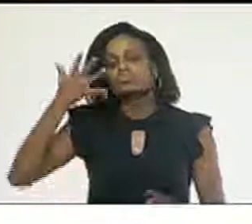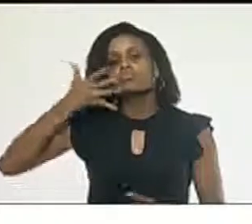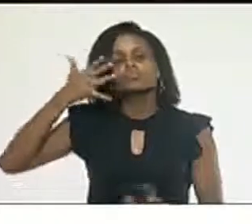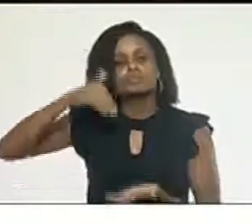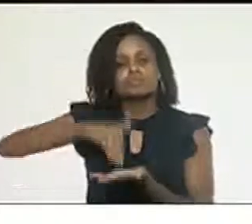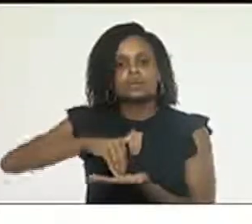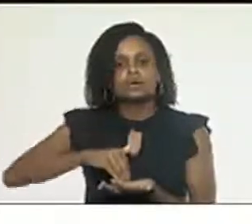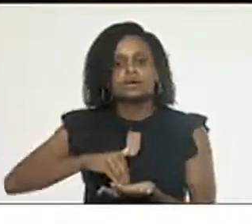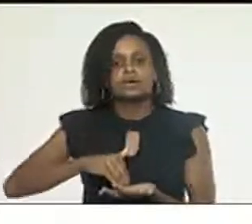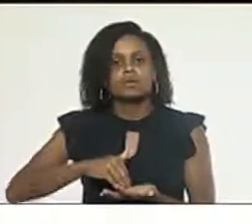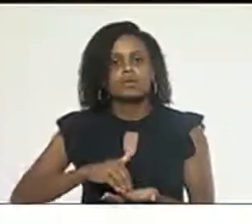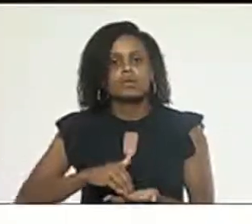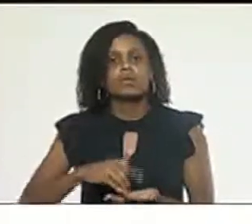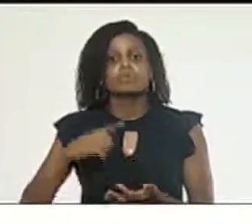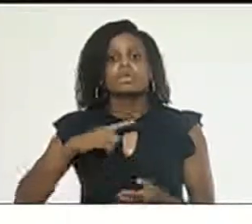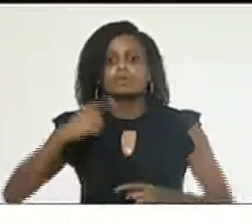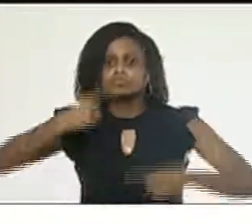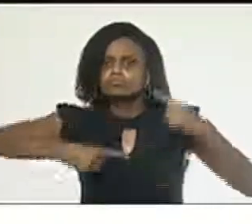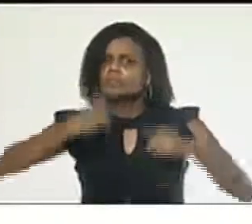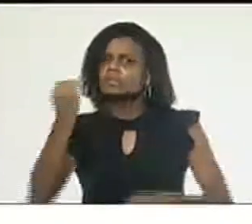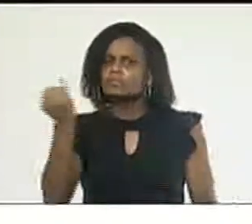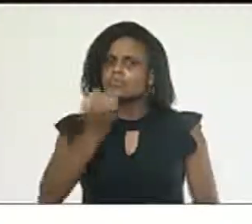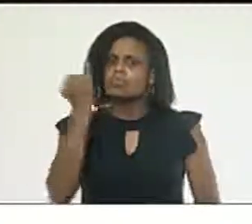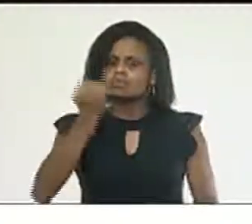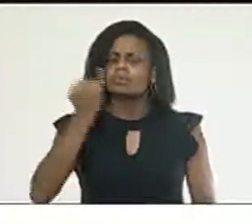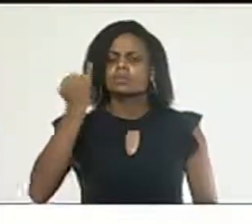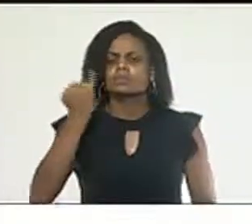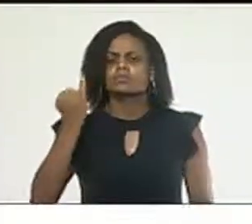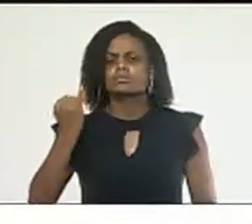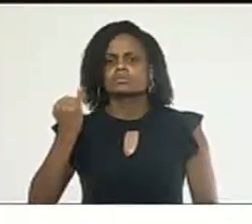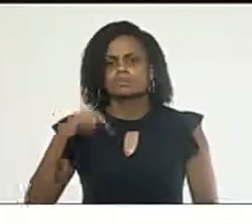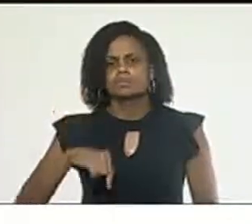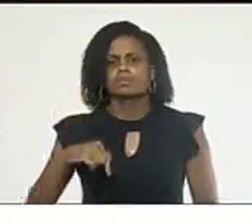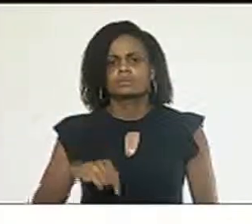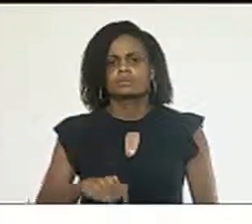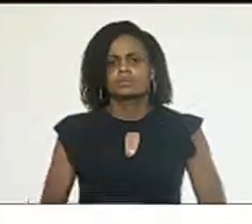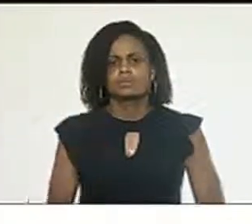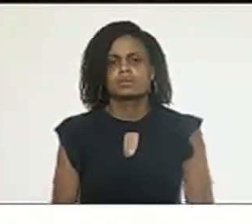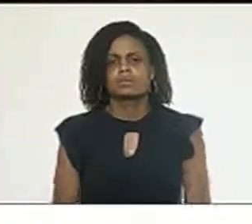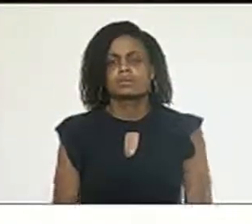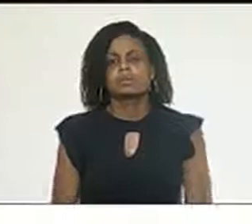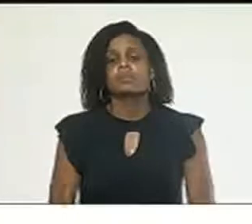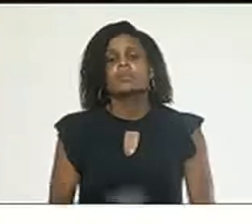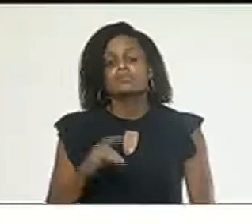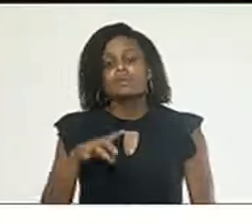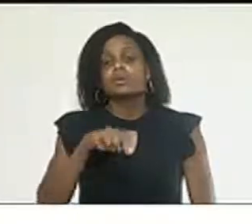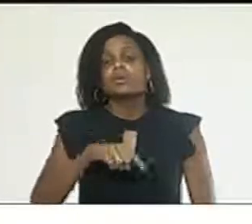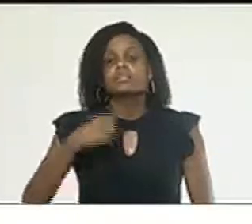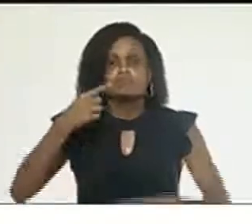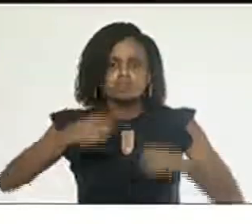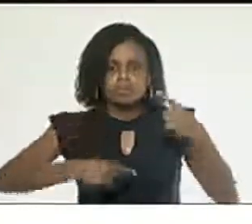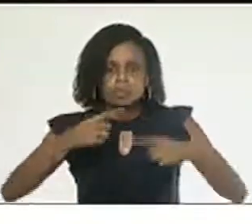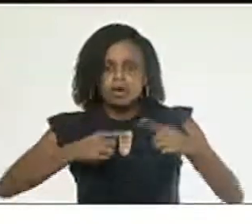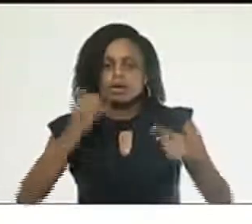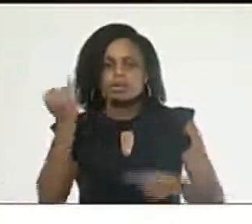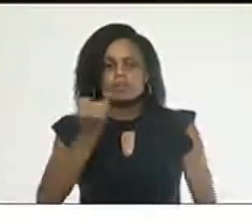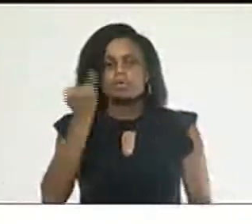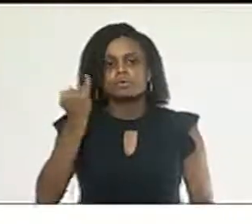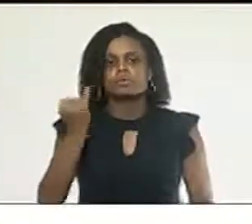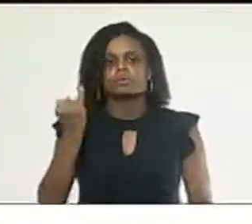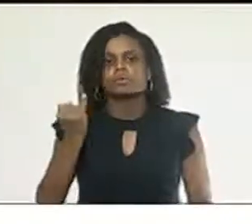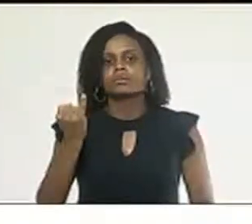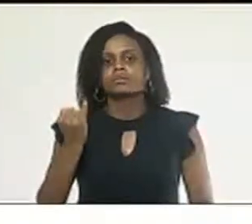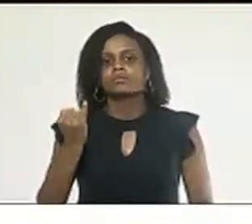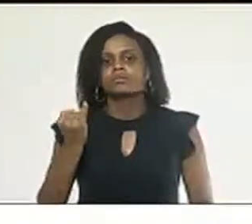há discussões muito interessantes e importantes aqui. E só que essas discussões importantes